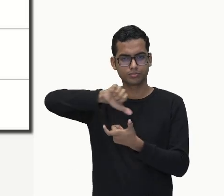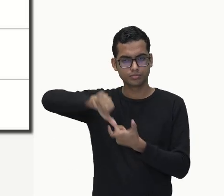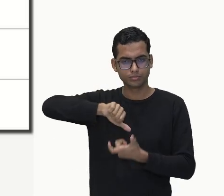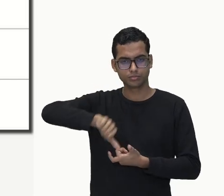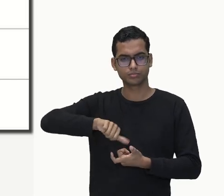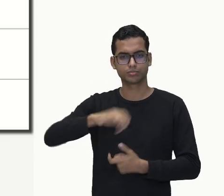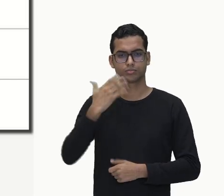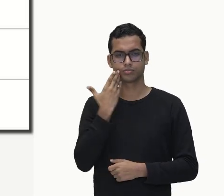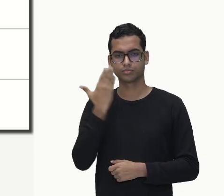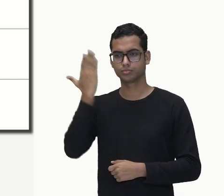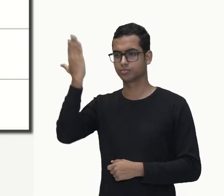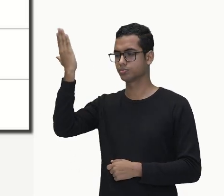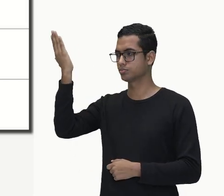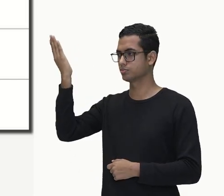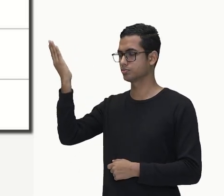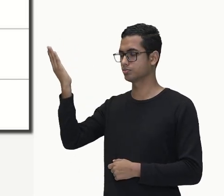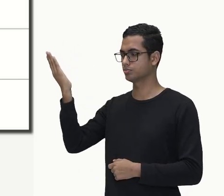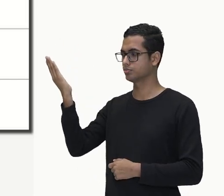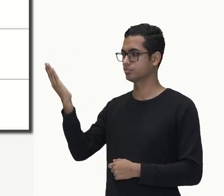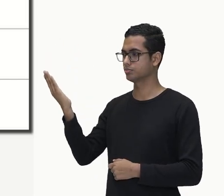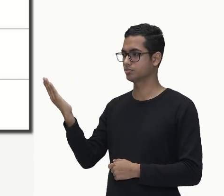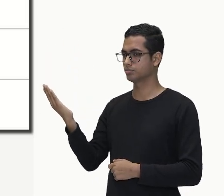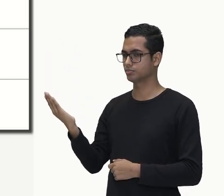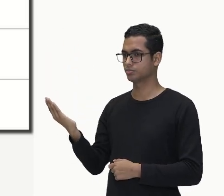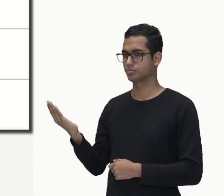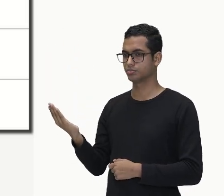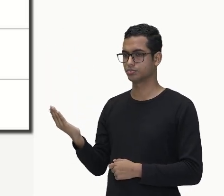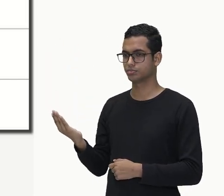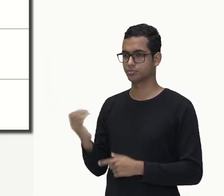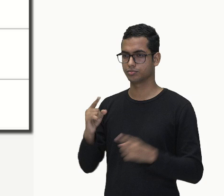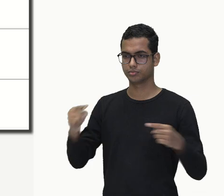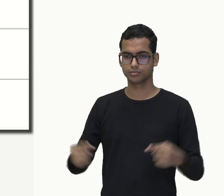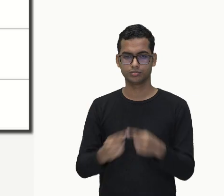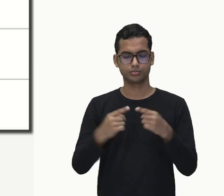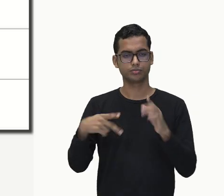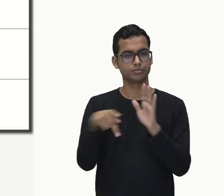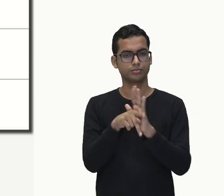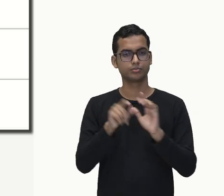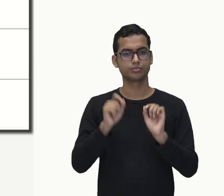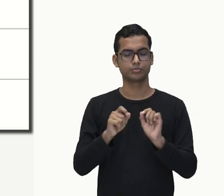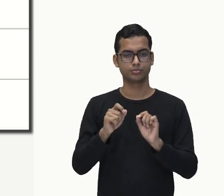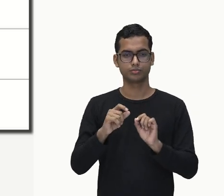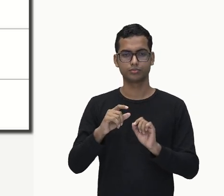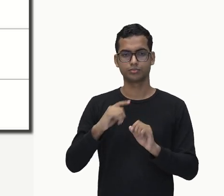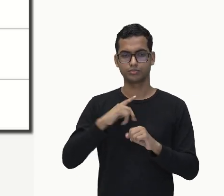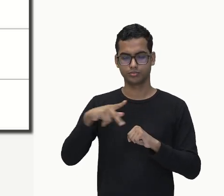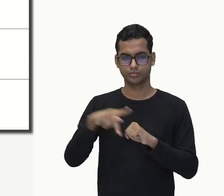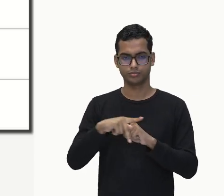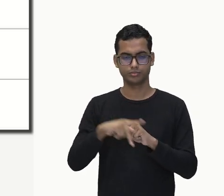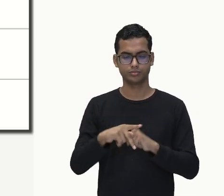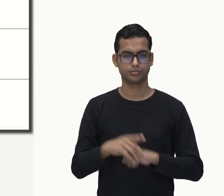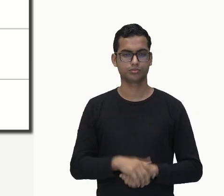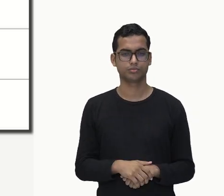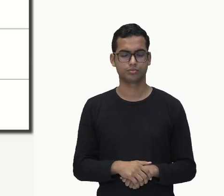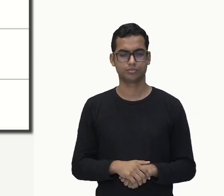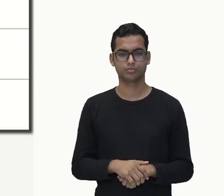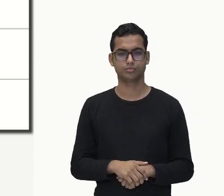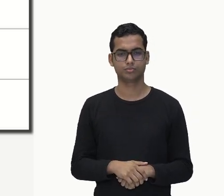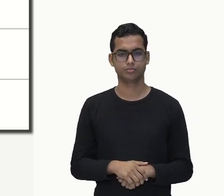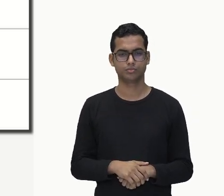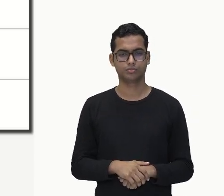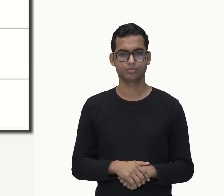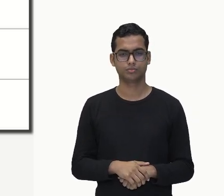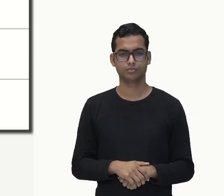era. Nosotros éramos. Vosotros erais.